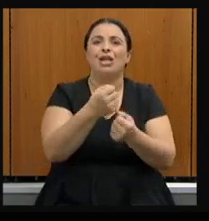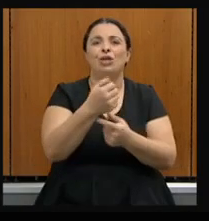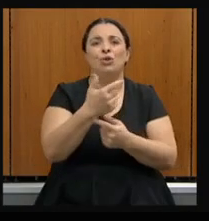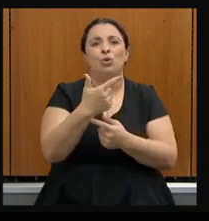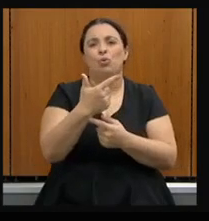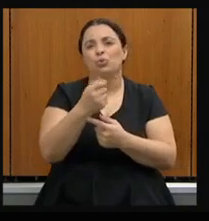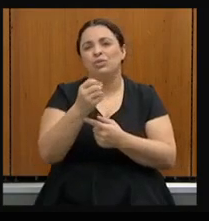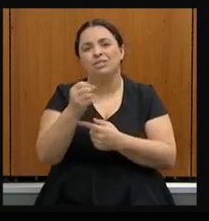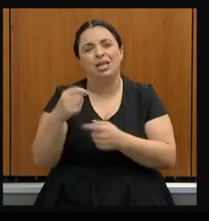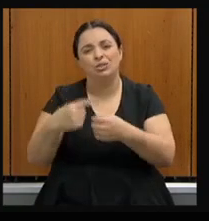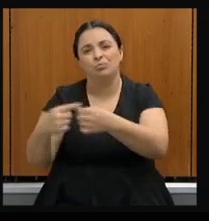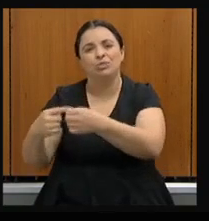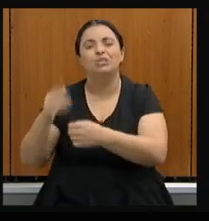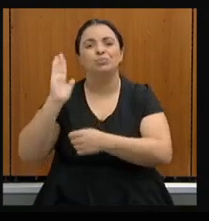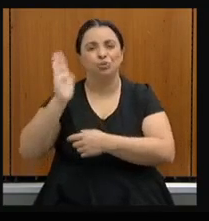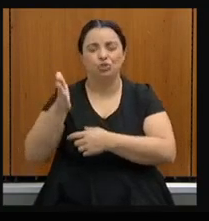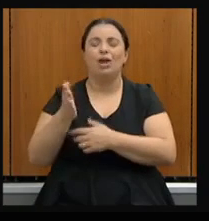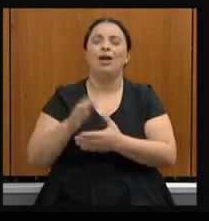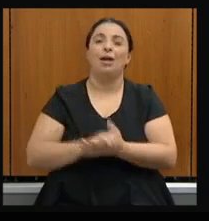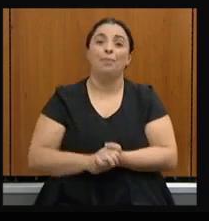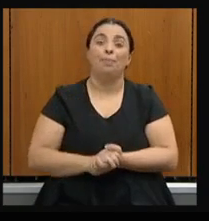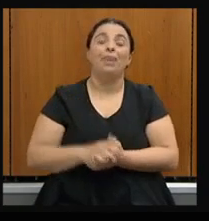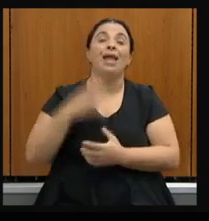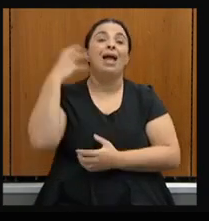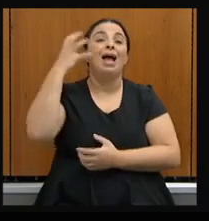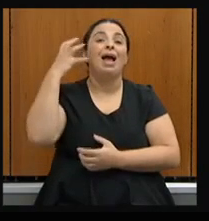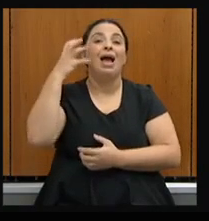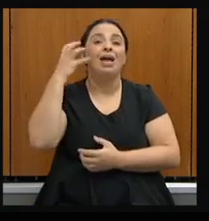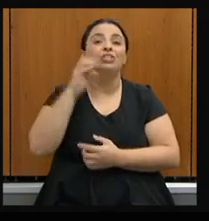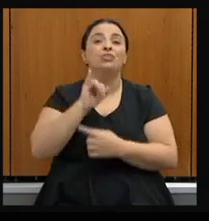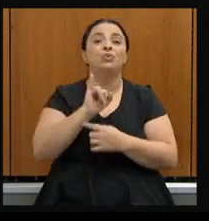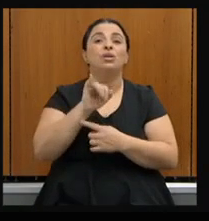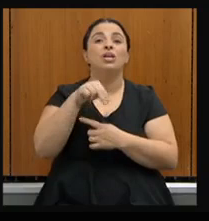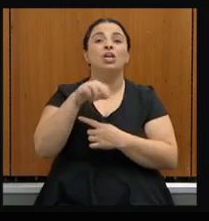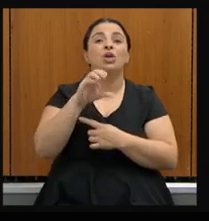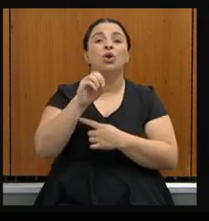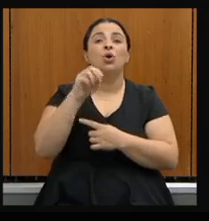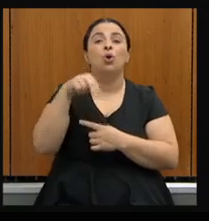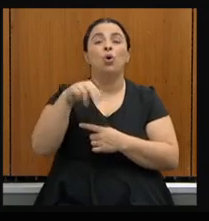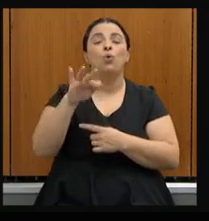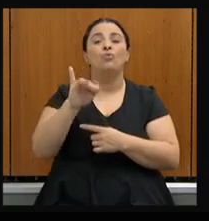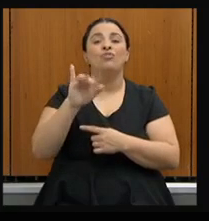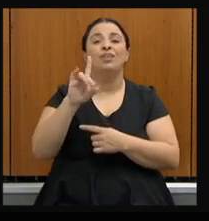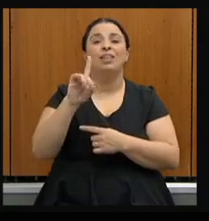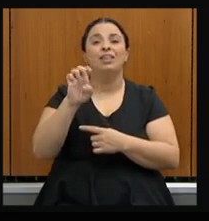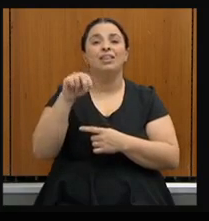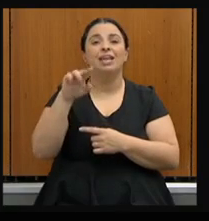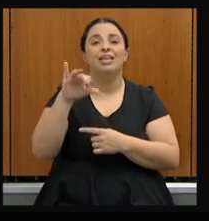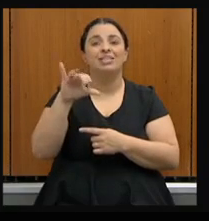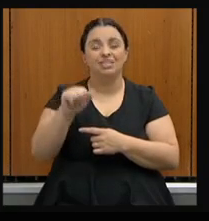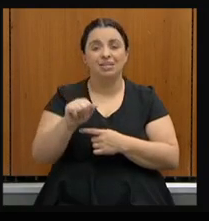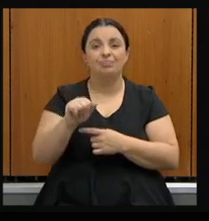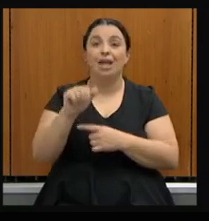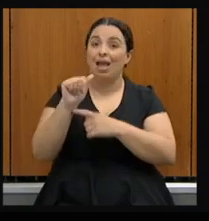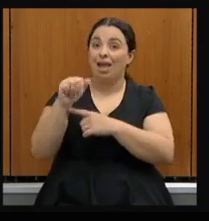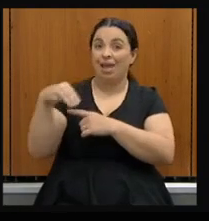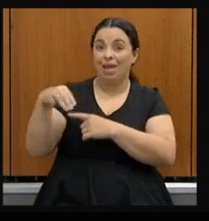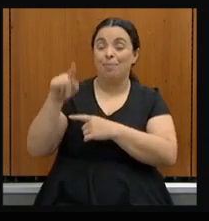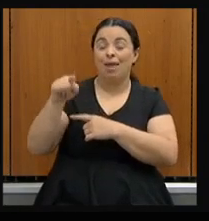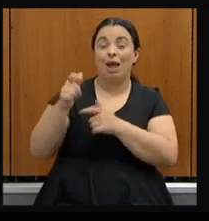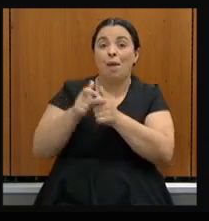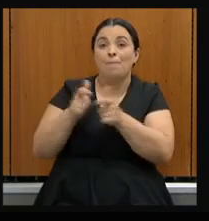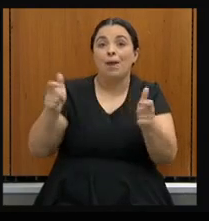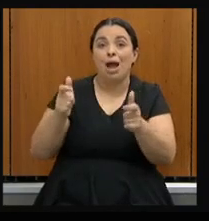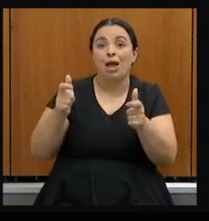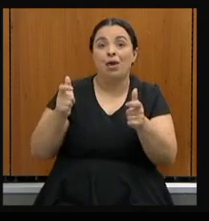Rádio Confidência, a AM, é a maior audiência do Brasil. Imaginem só,